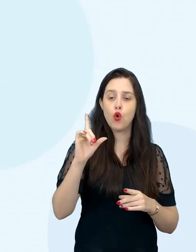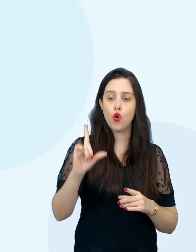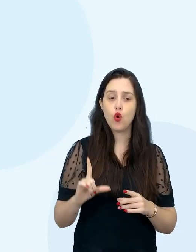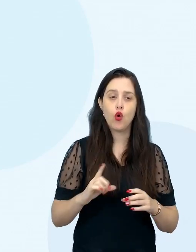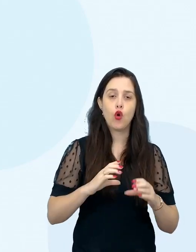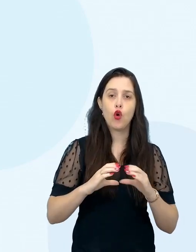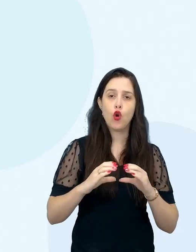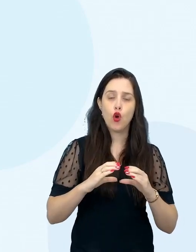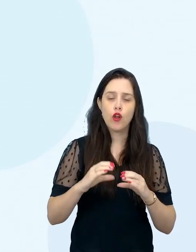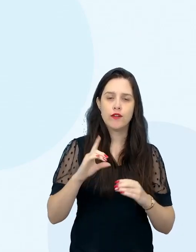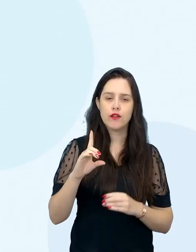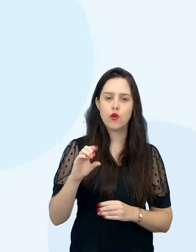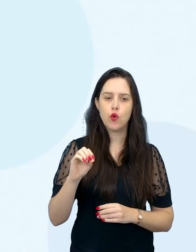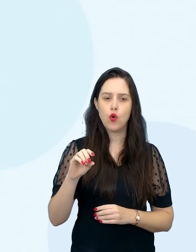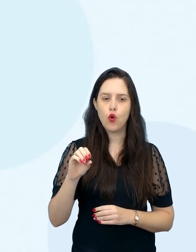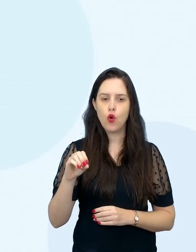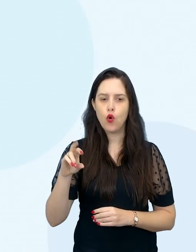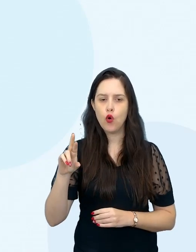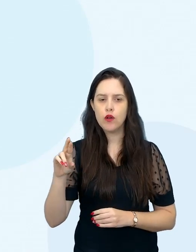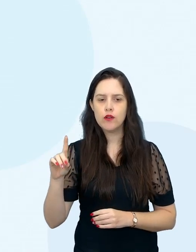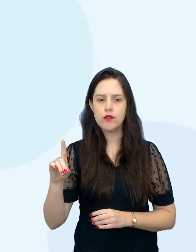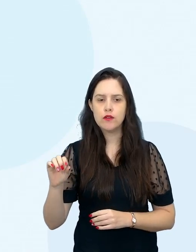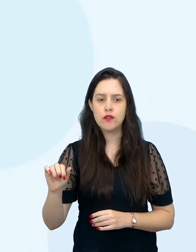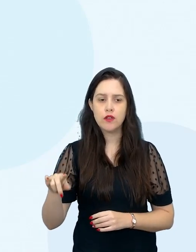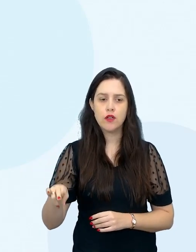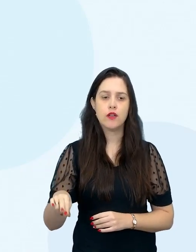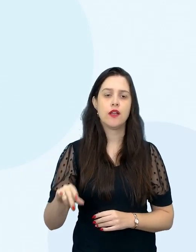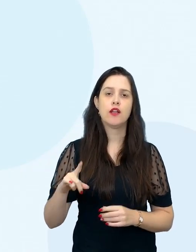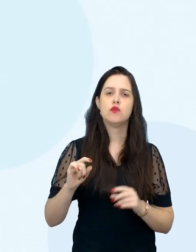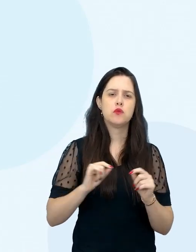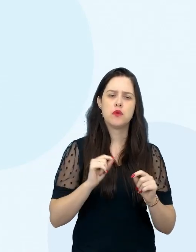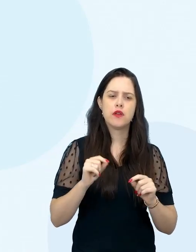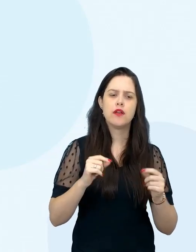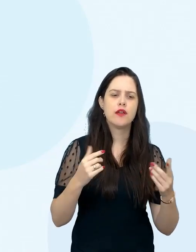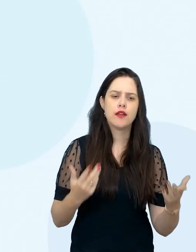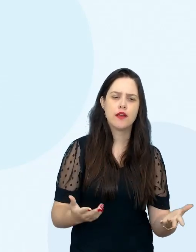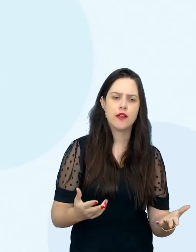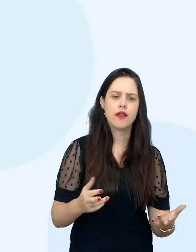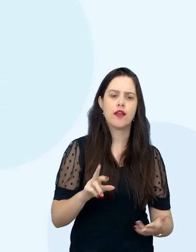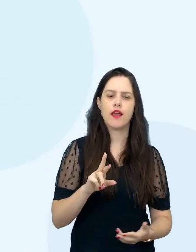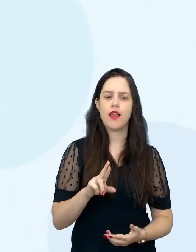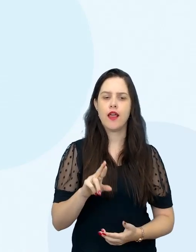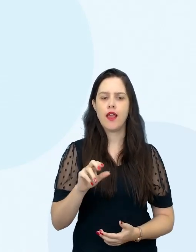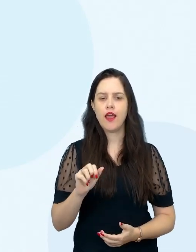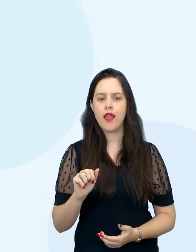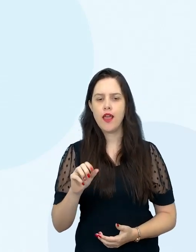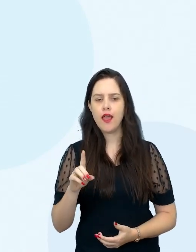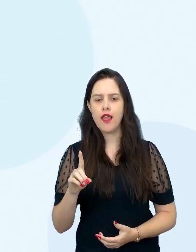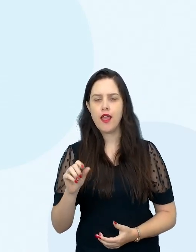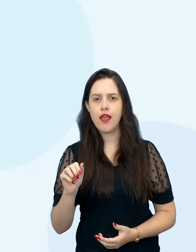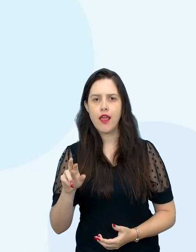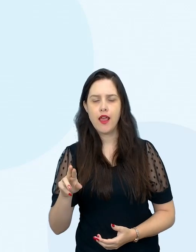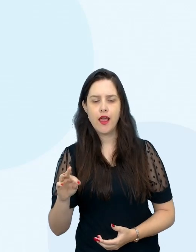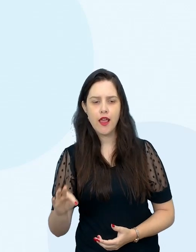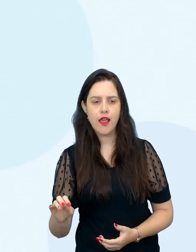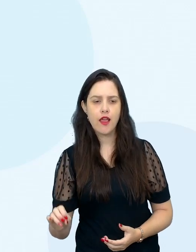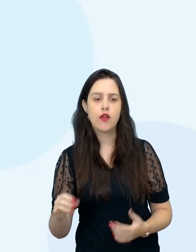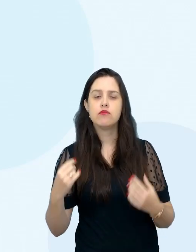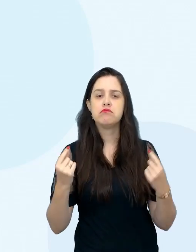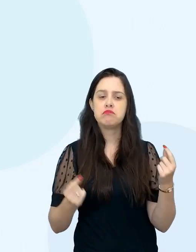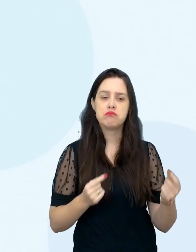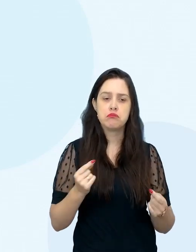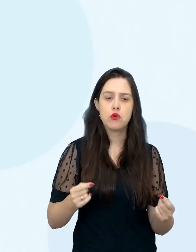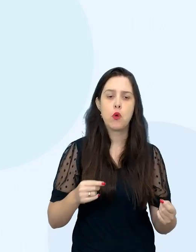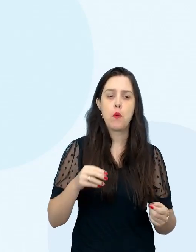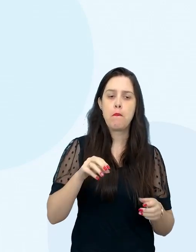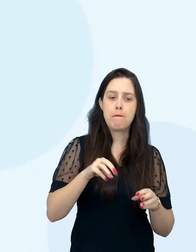fazer aplicar essa metodologia, quem vai ser o redator, né, para solucionar o problema, enfim, quem vai ser o monitor de